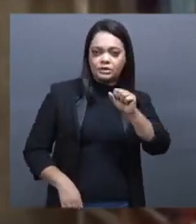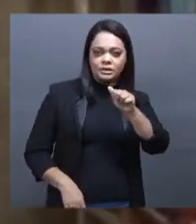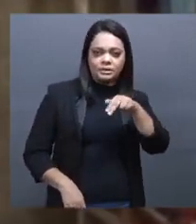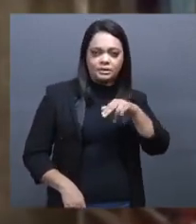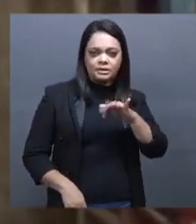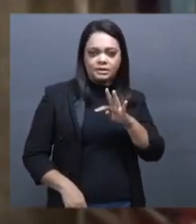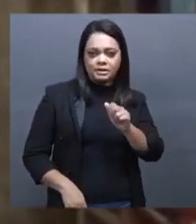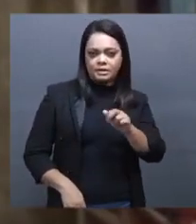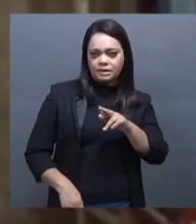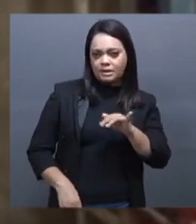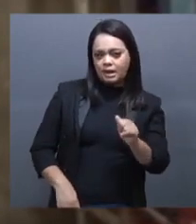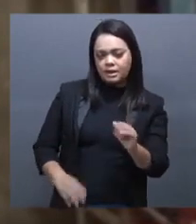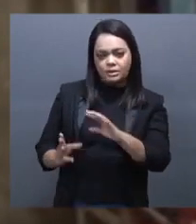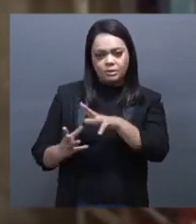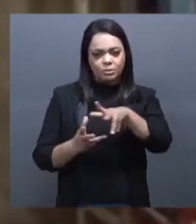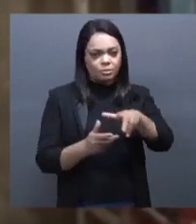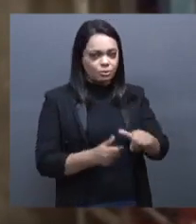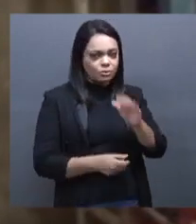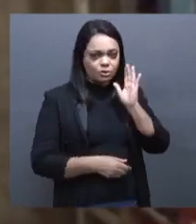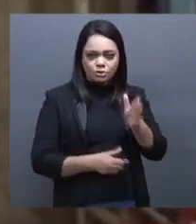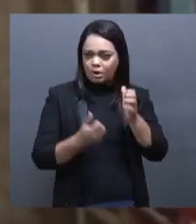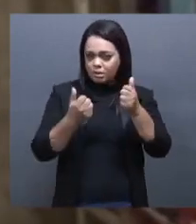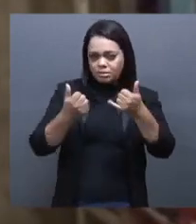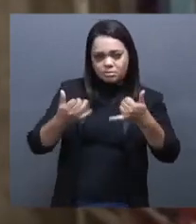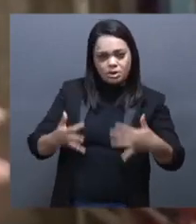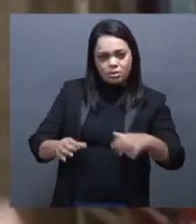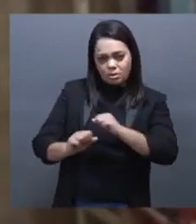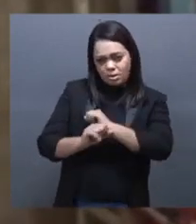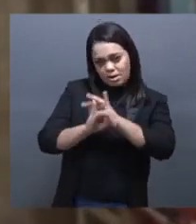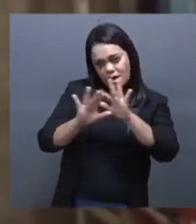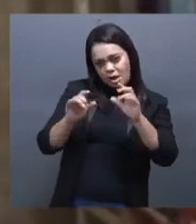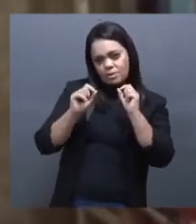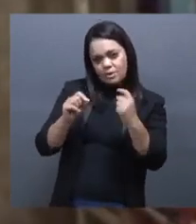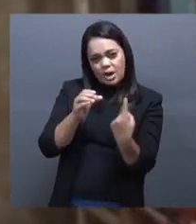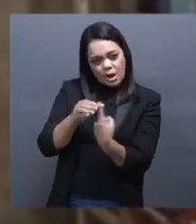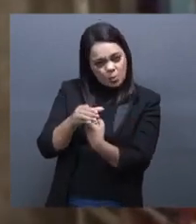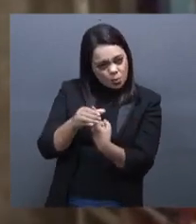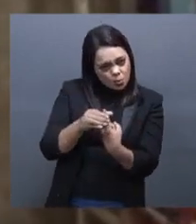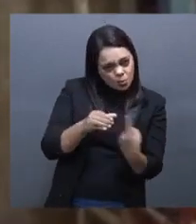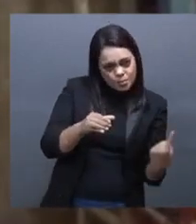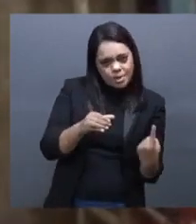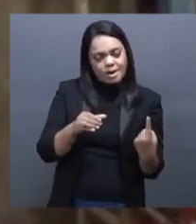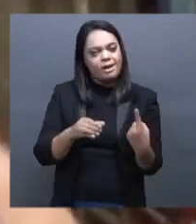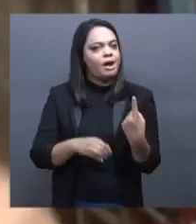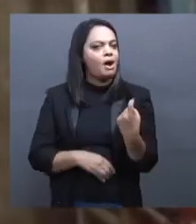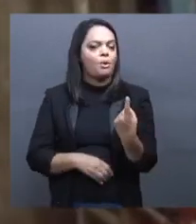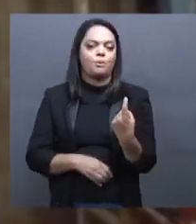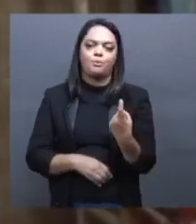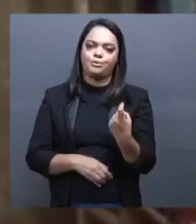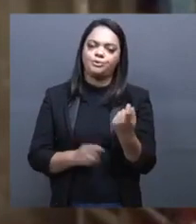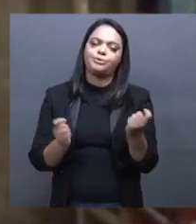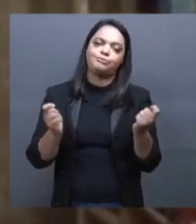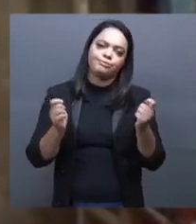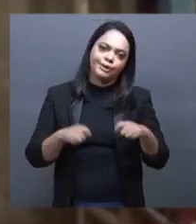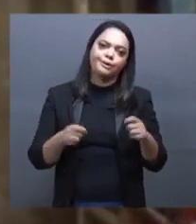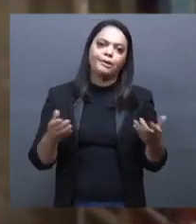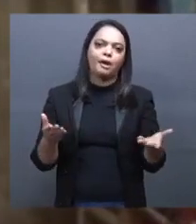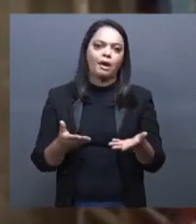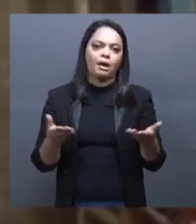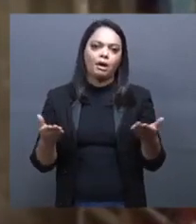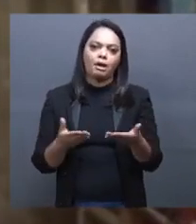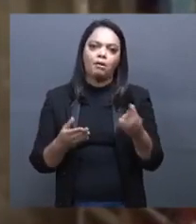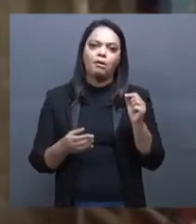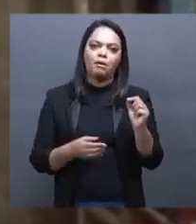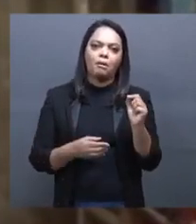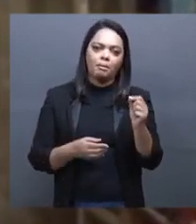têm claro que o isolamento social mais amplo possível é a única forma de que dispomos no momento para